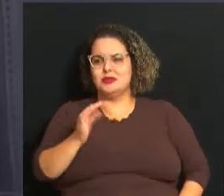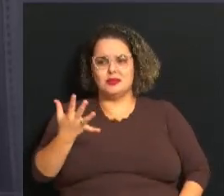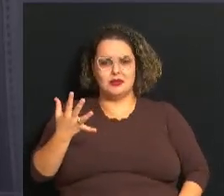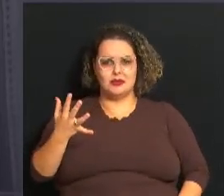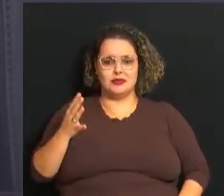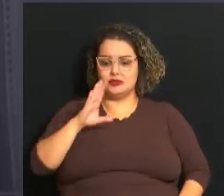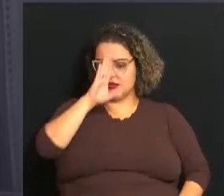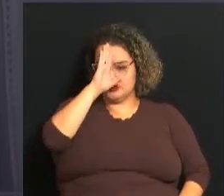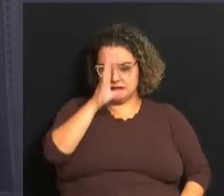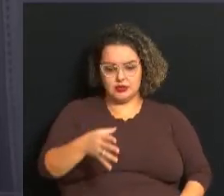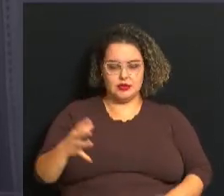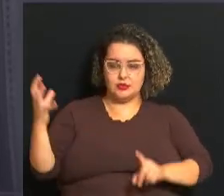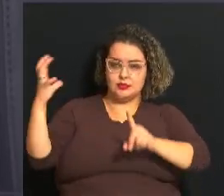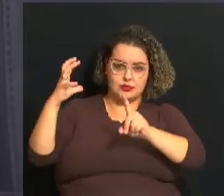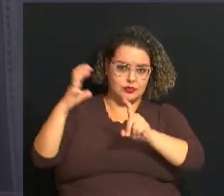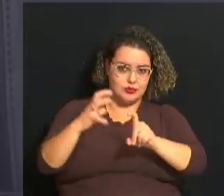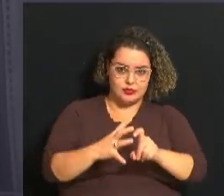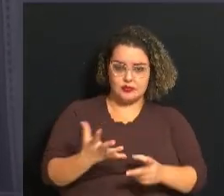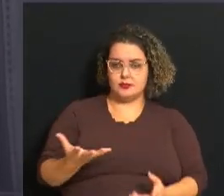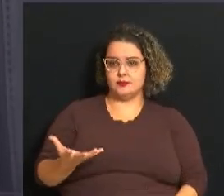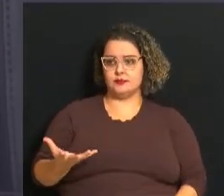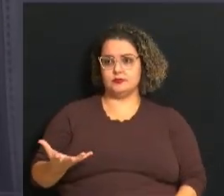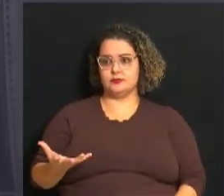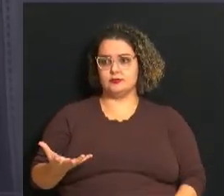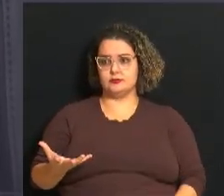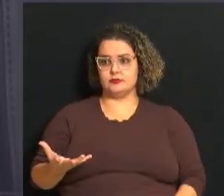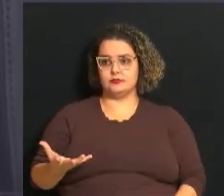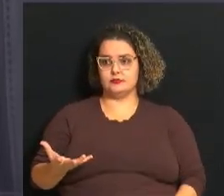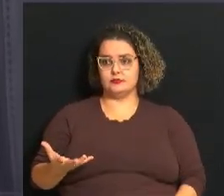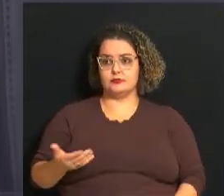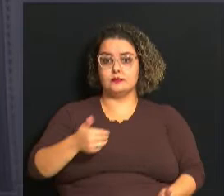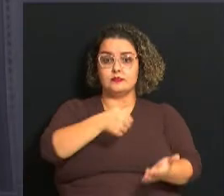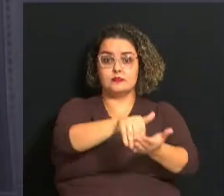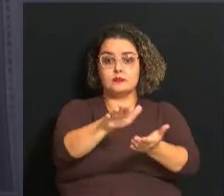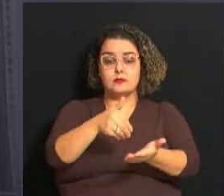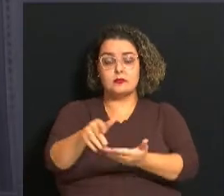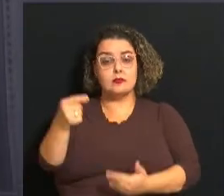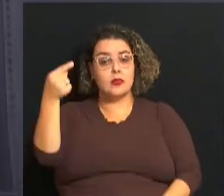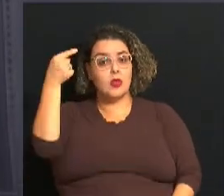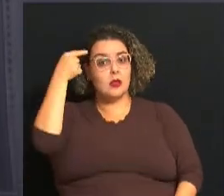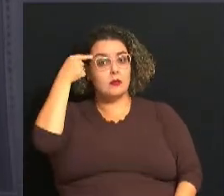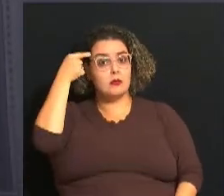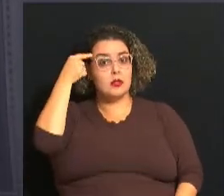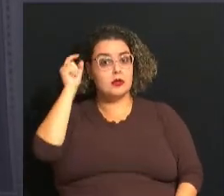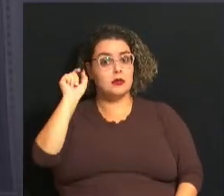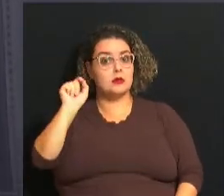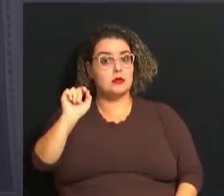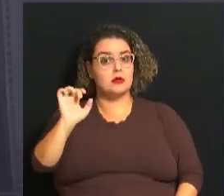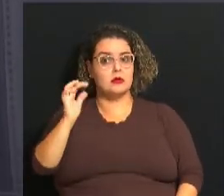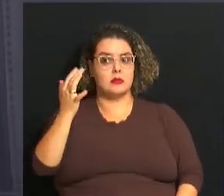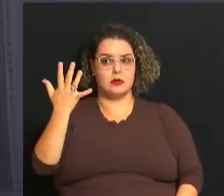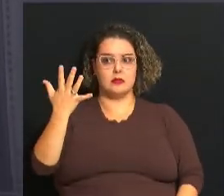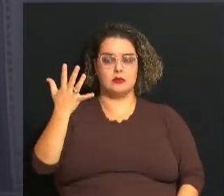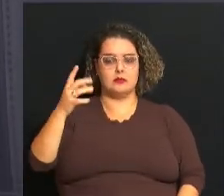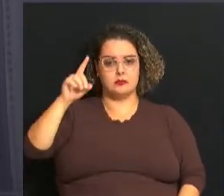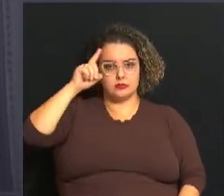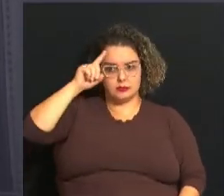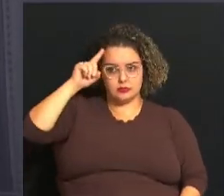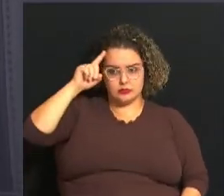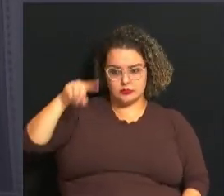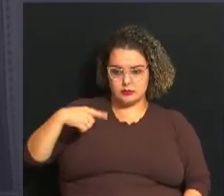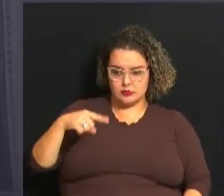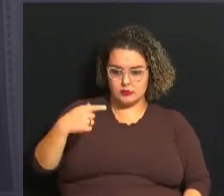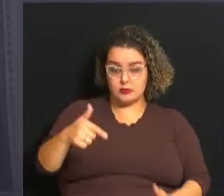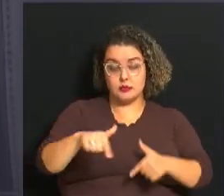sede é com assédio que é isso chegou as vias a demissão Imagine o que não acontece no cotidiano do trabalho